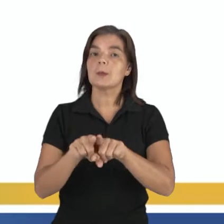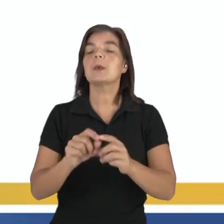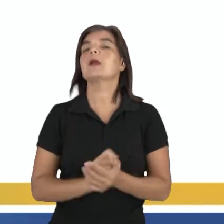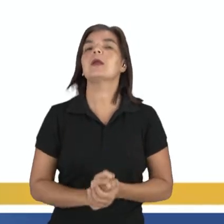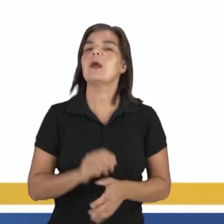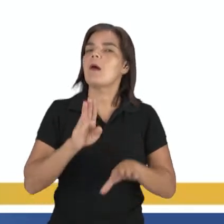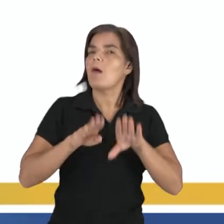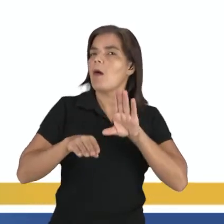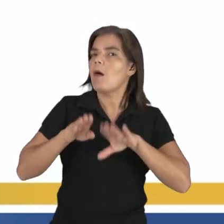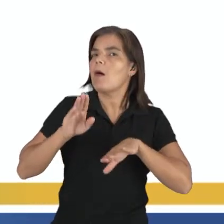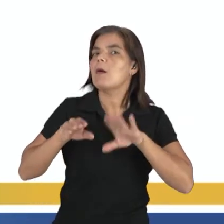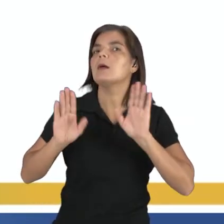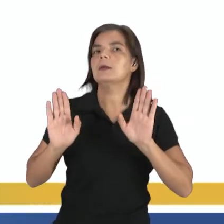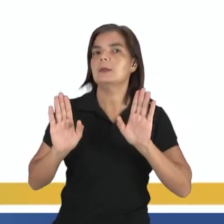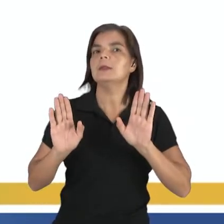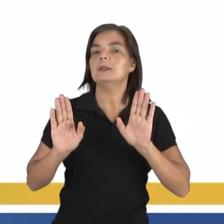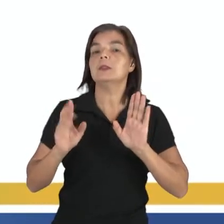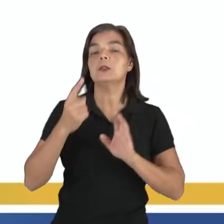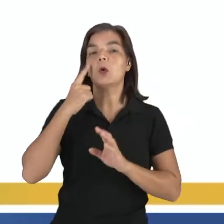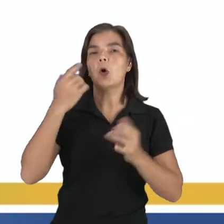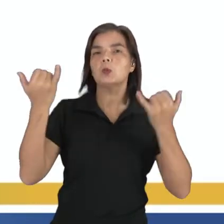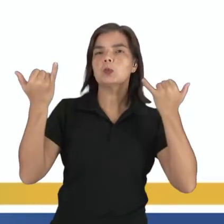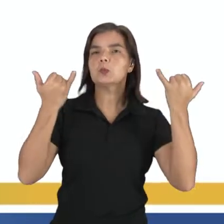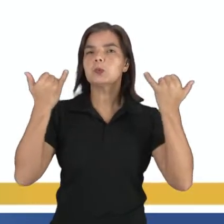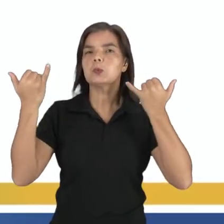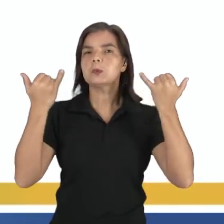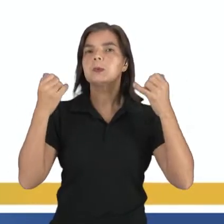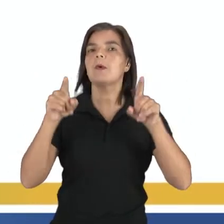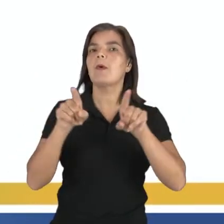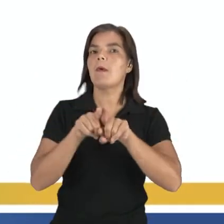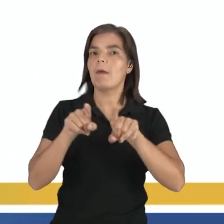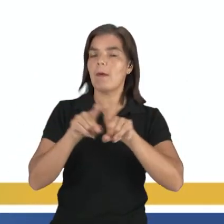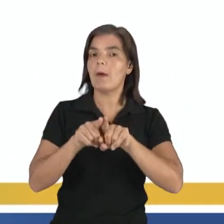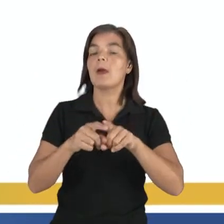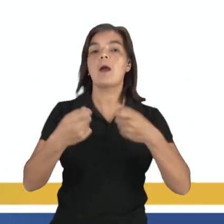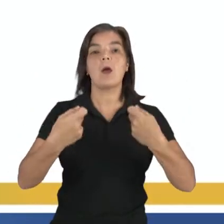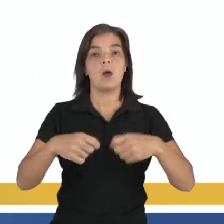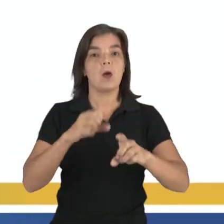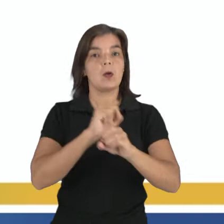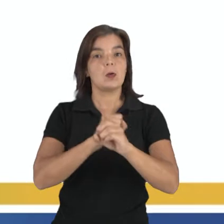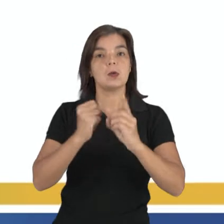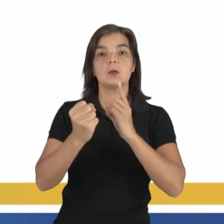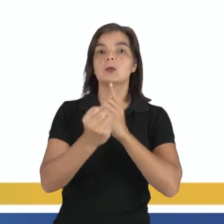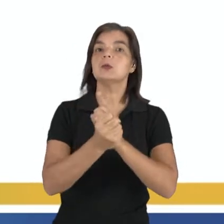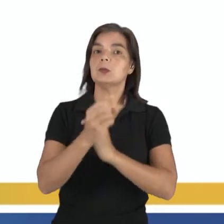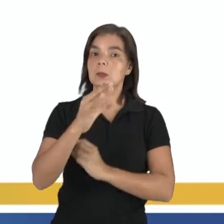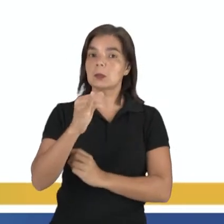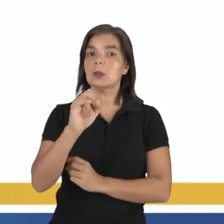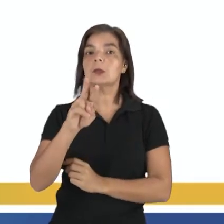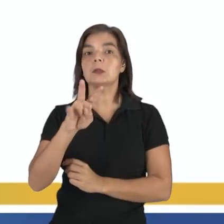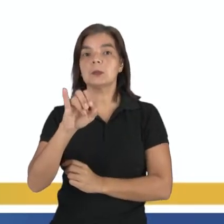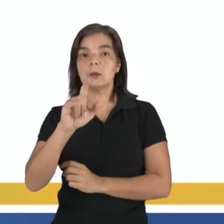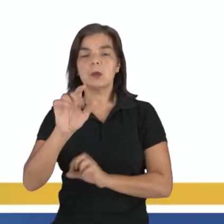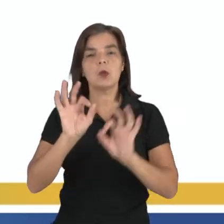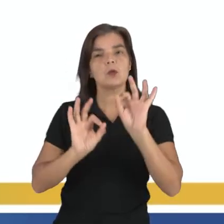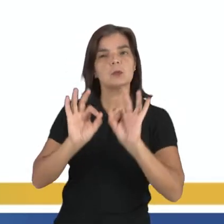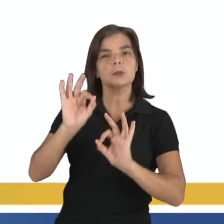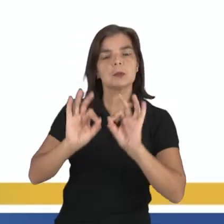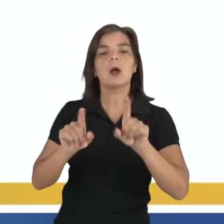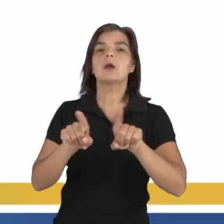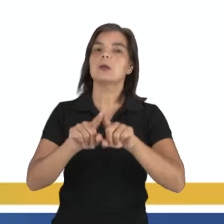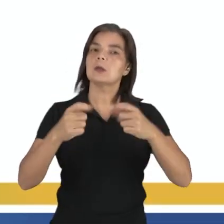reivindicações, às vezes assim nós ouvimos a necessidade de que a sociedade civil ela se organize,